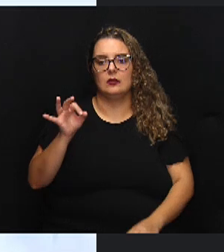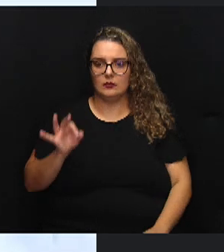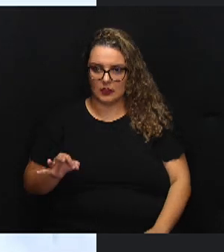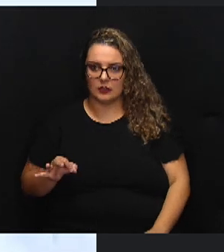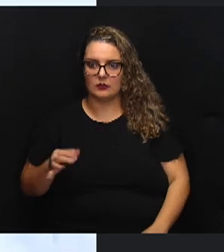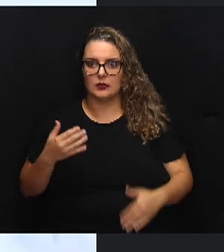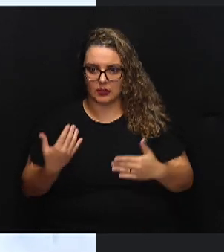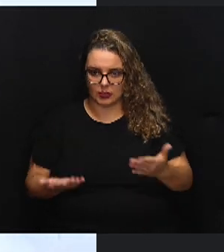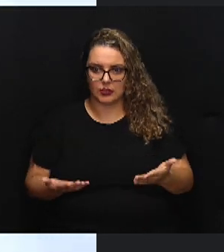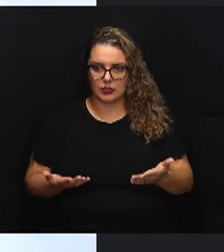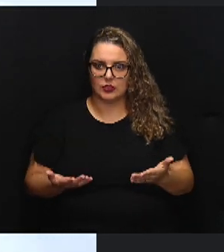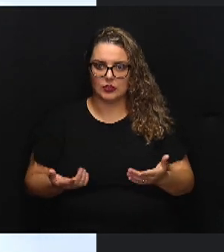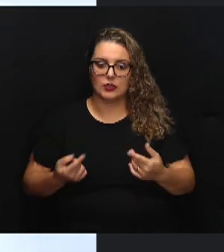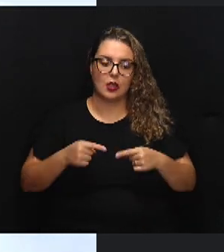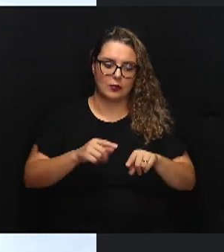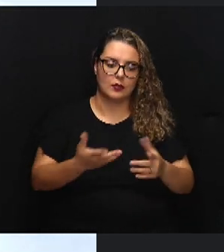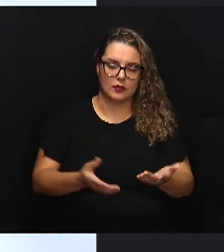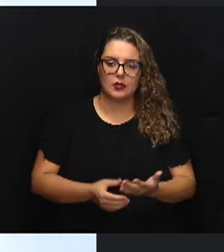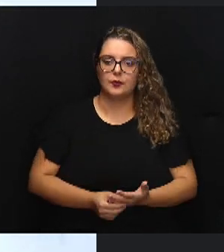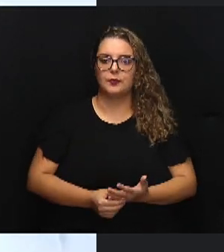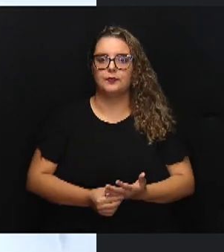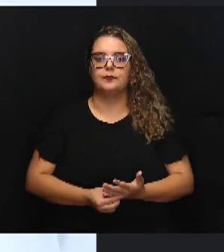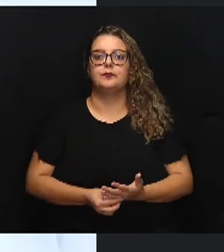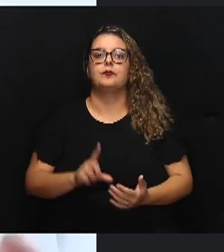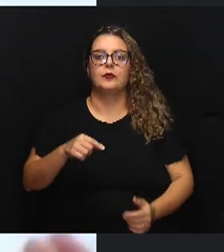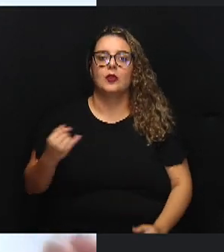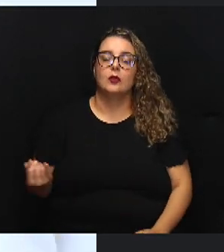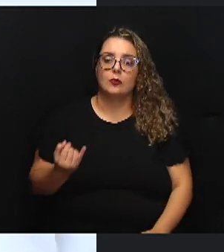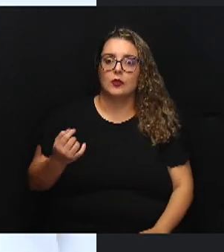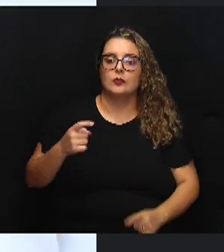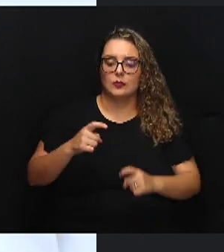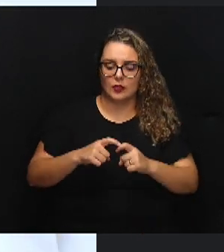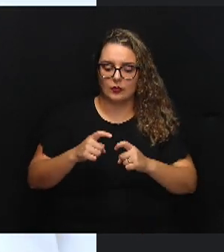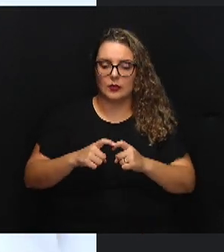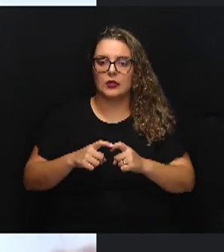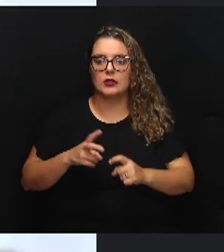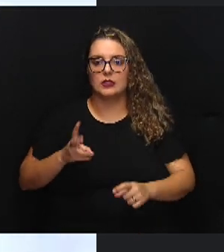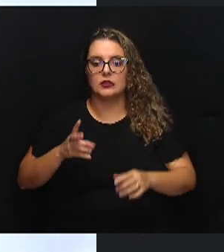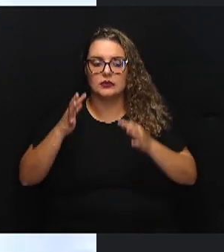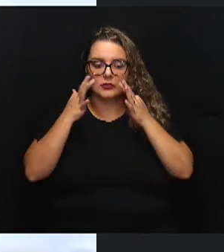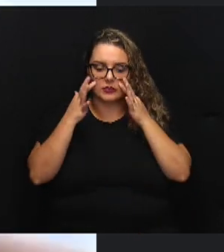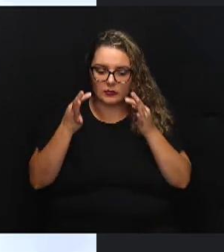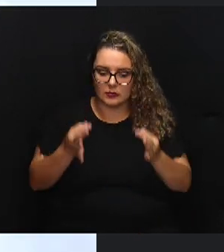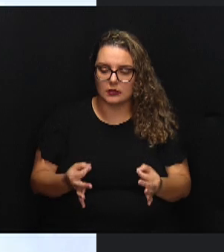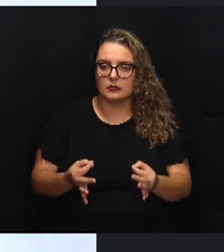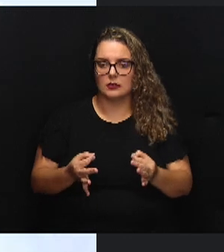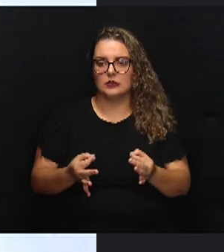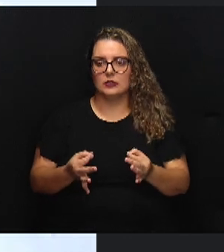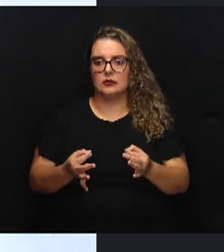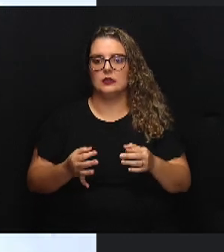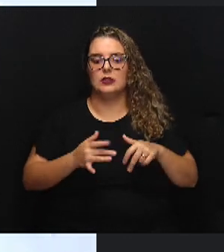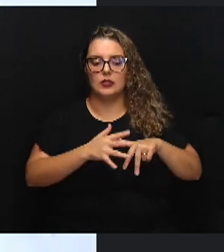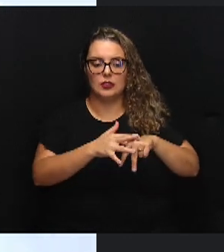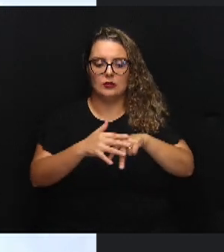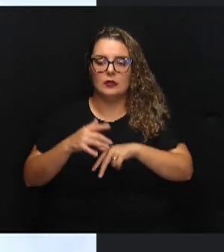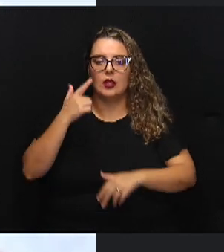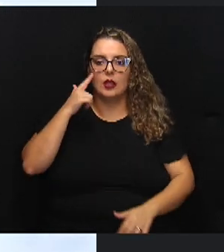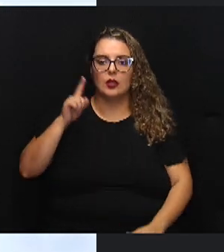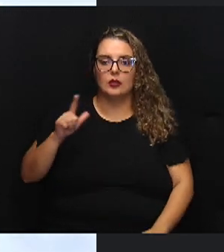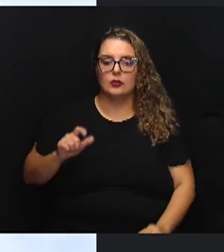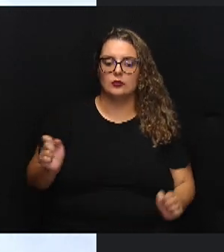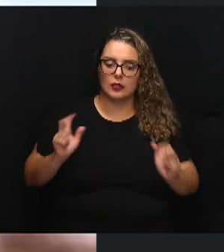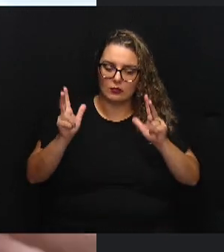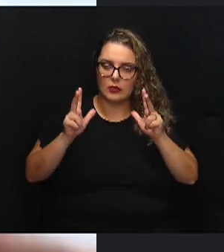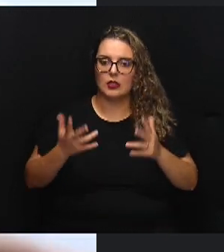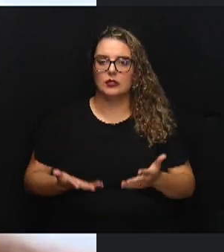acabe provocando. Então, é importante que o médico esteja sempre atento, e o paciente, eu acho que ele deve estar atento se